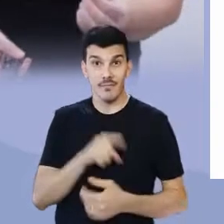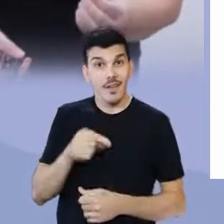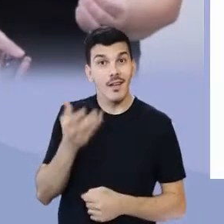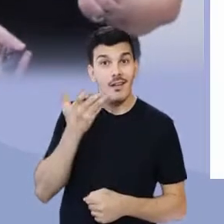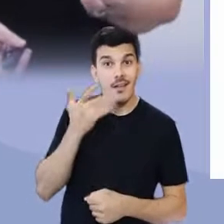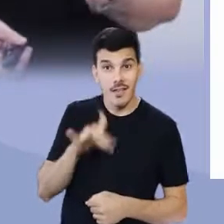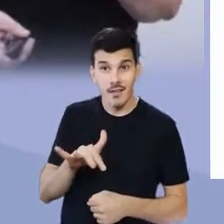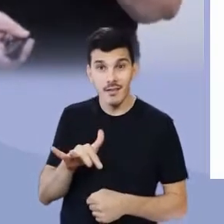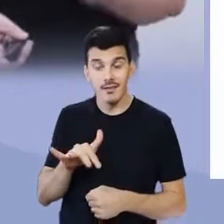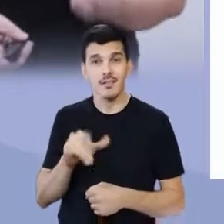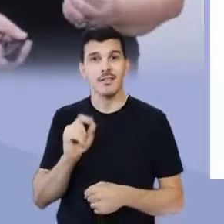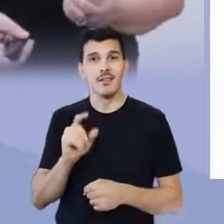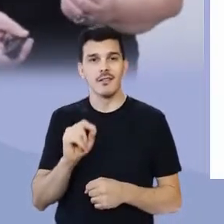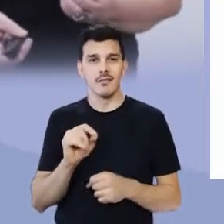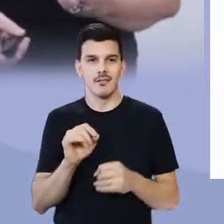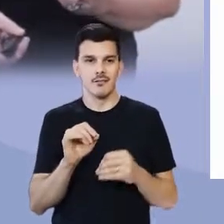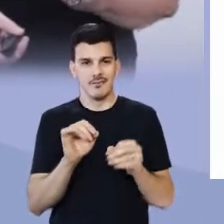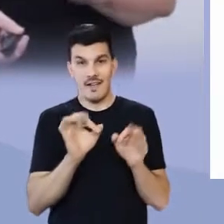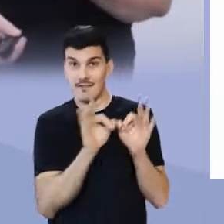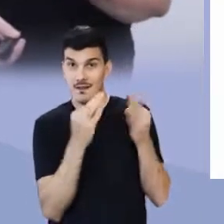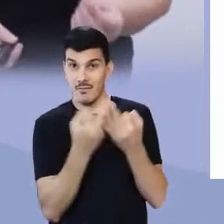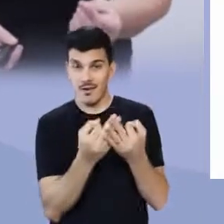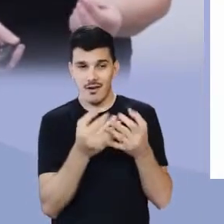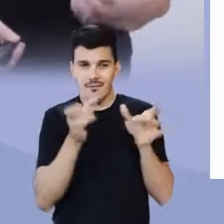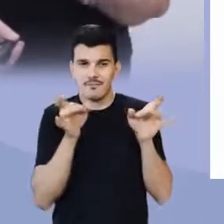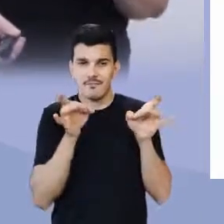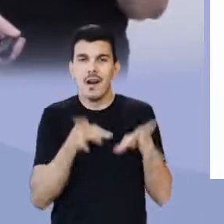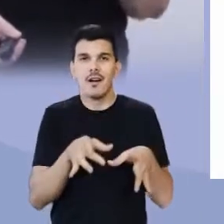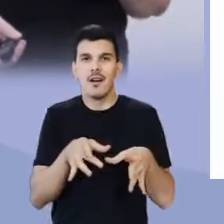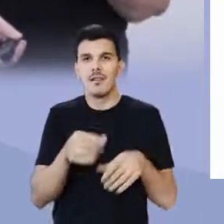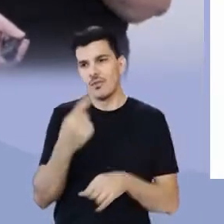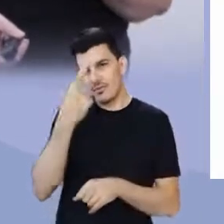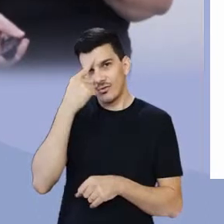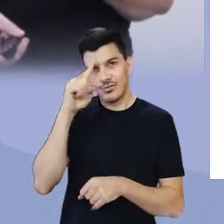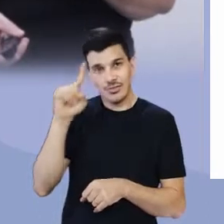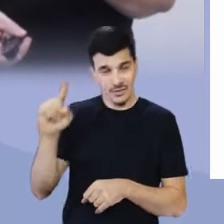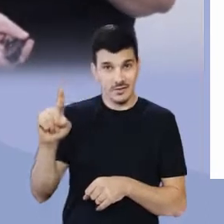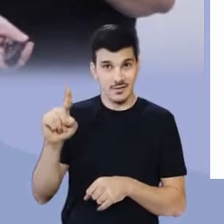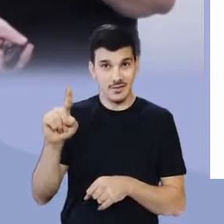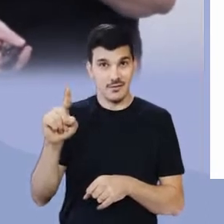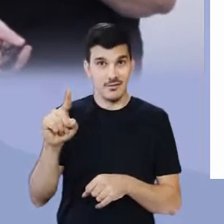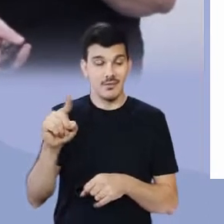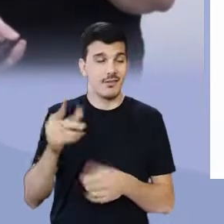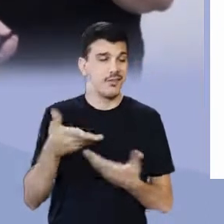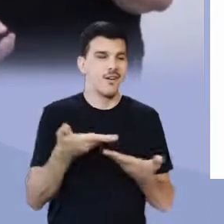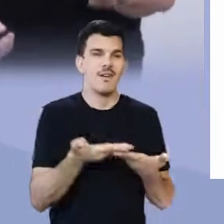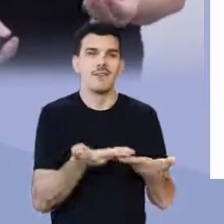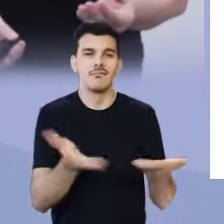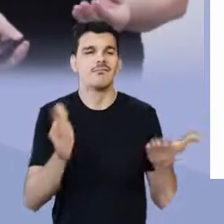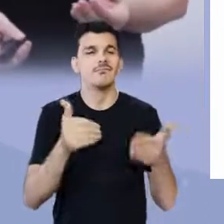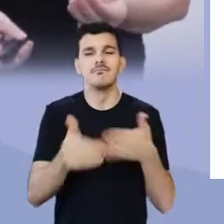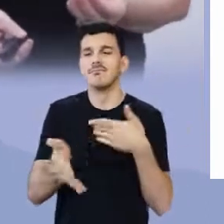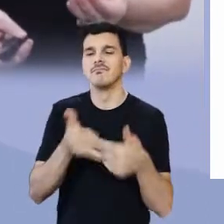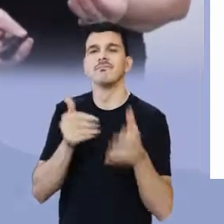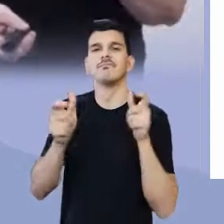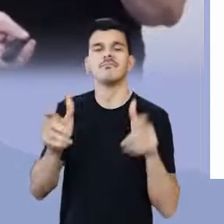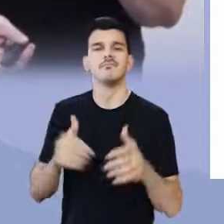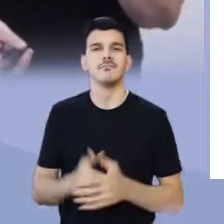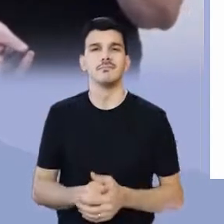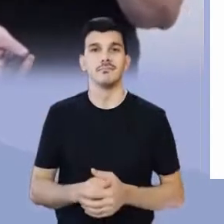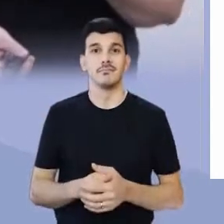crianças cujos pais as deixaram um dia em braços alheios,